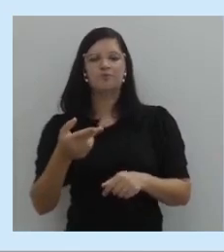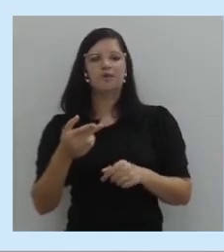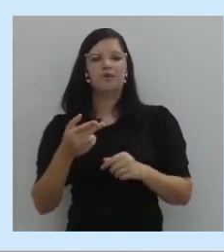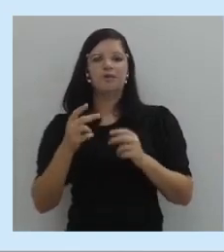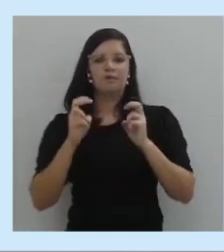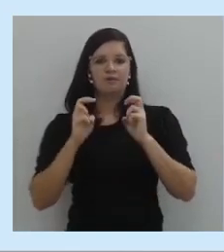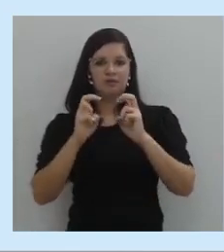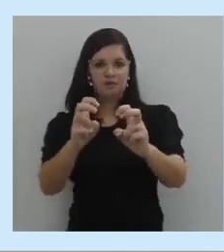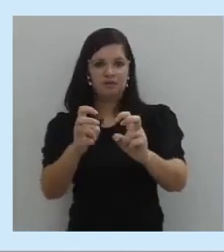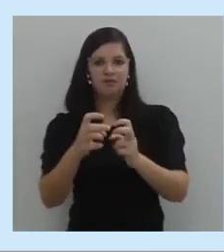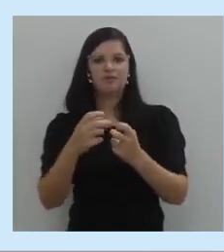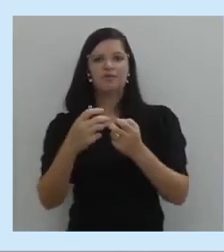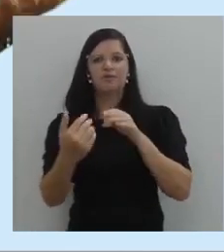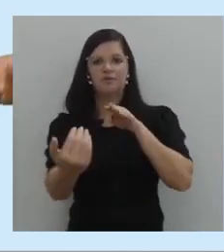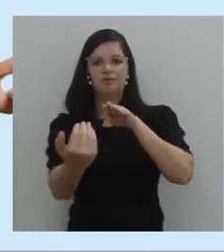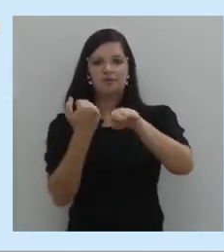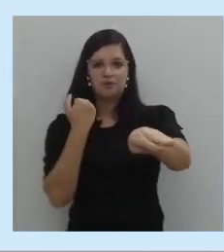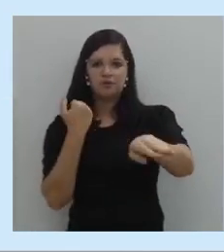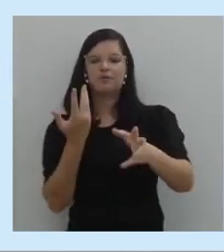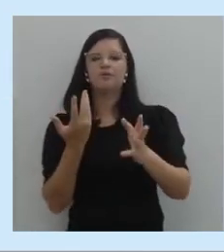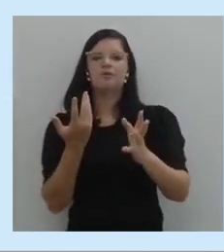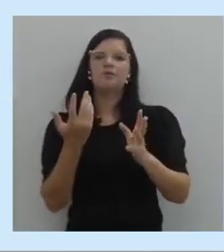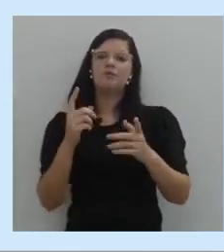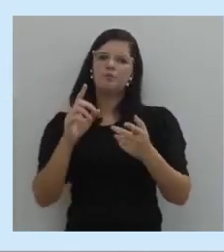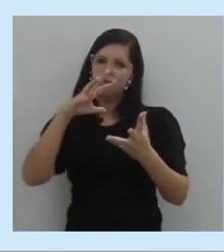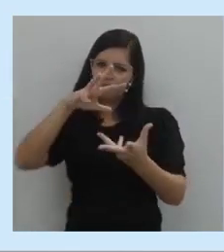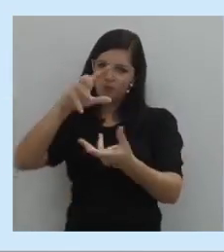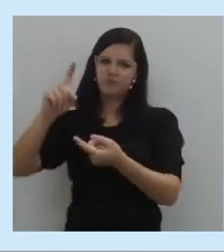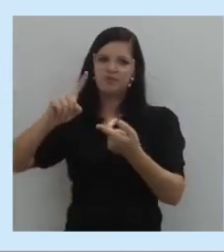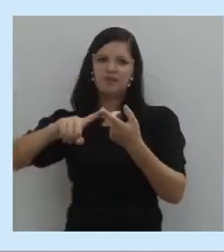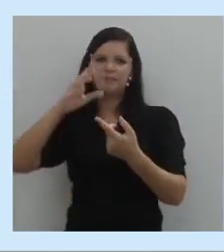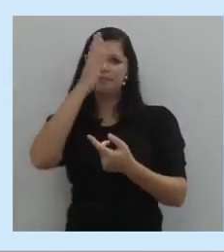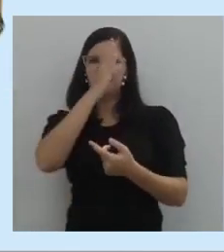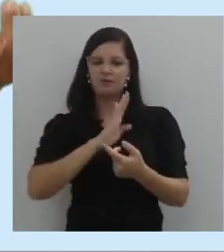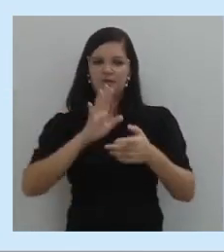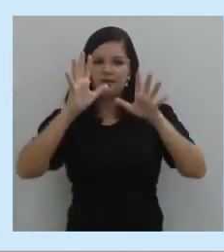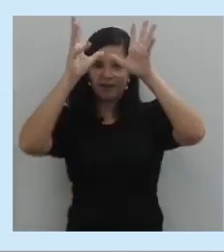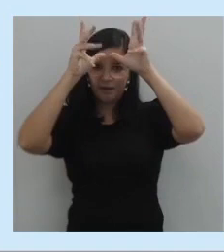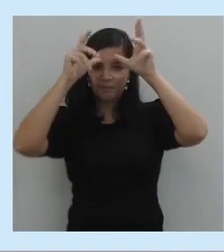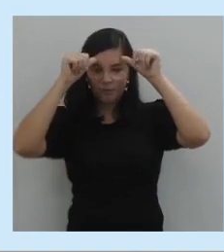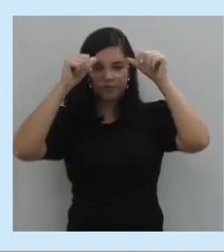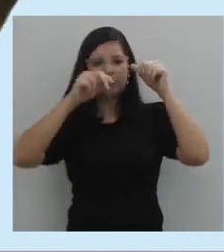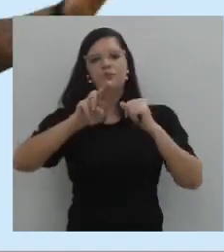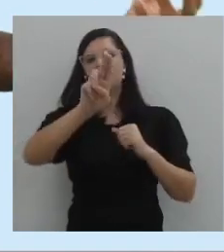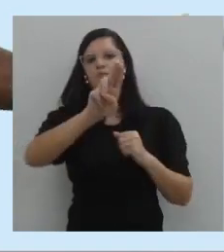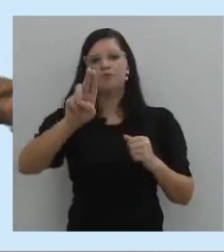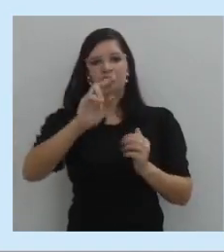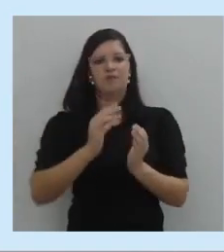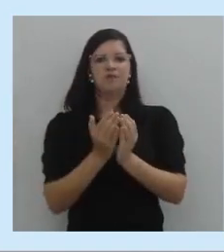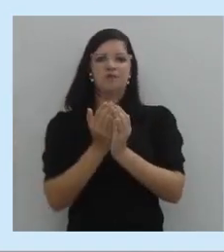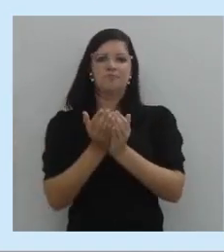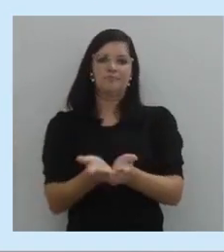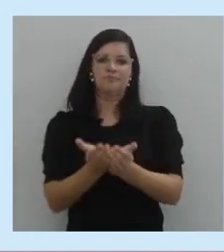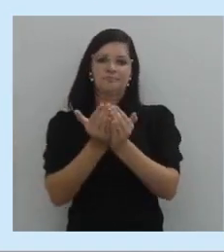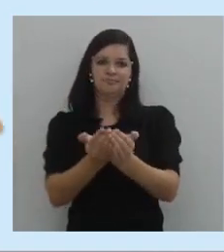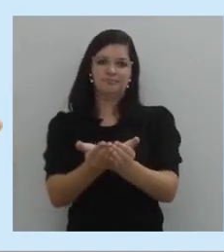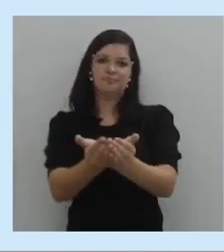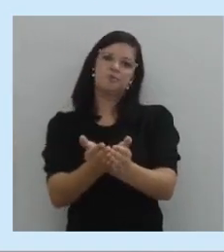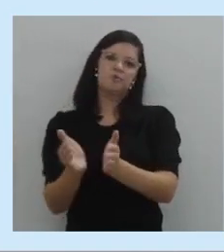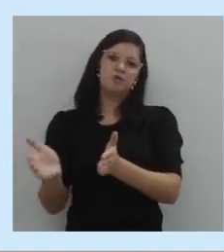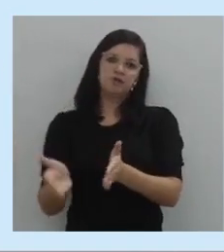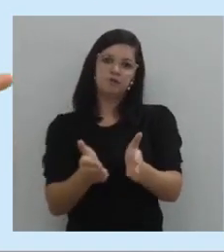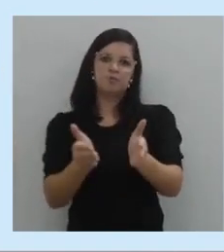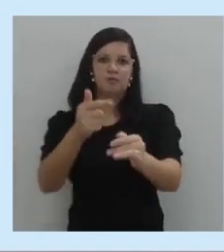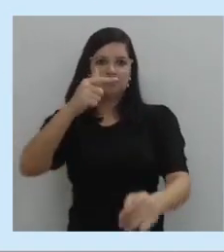para se deslocar em outras partes do mundo, tá? Também aqui no Brasil, a região amazônica usa os seus rios para